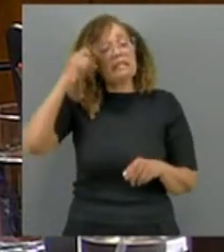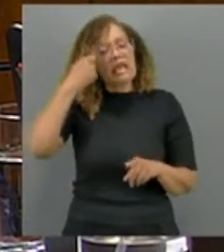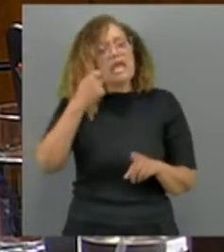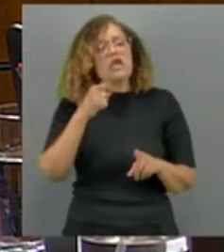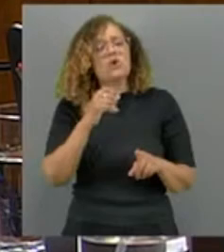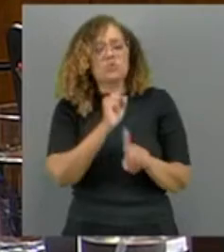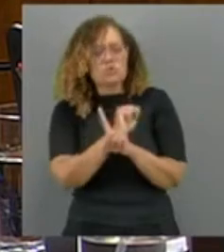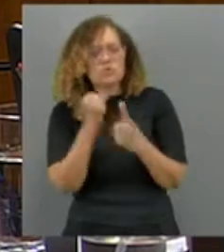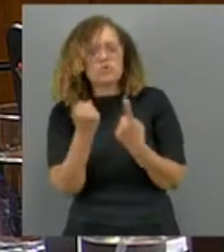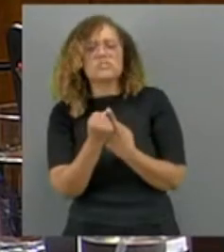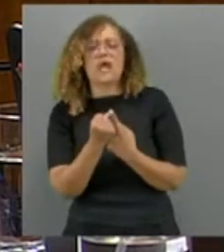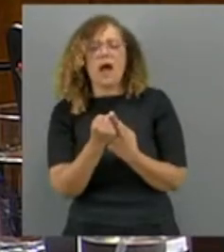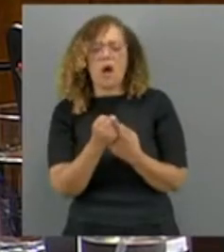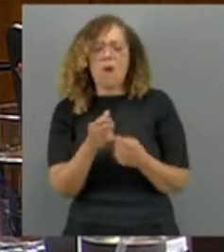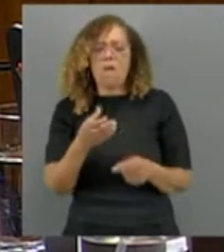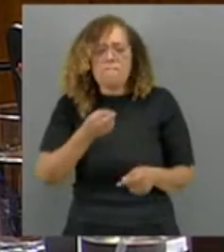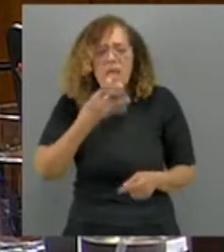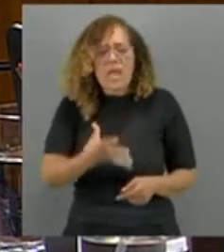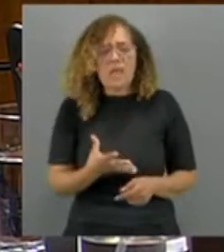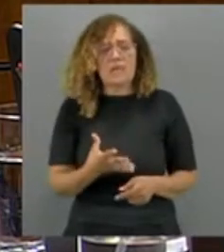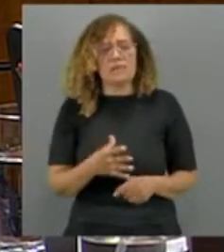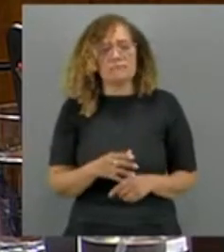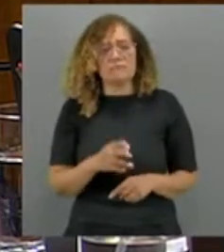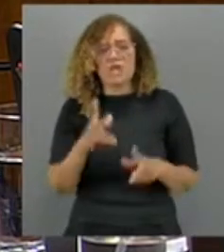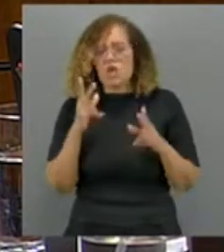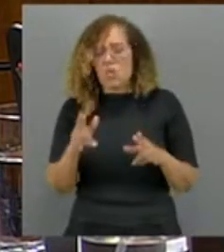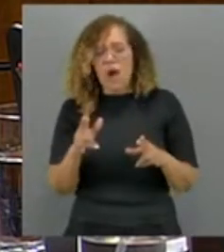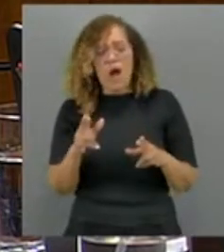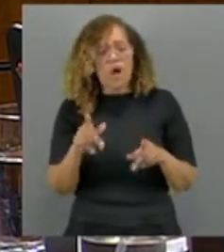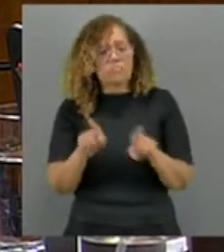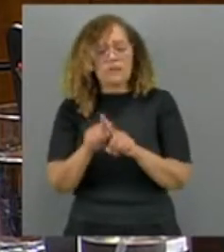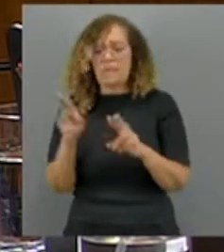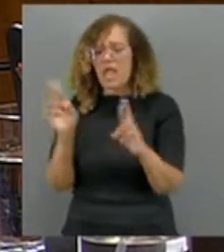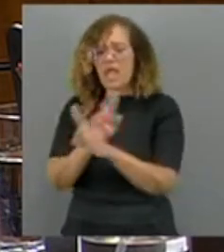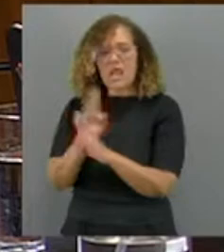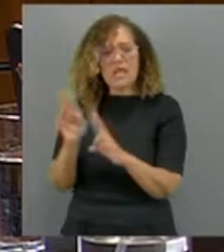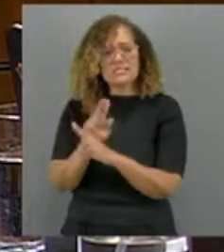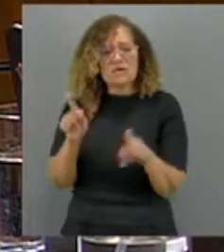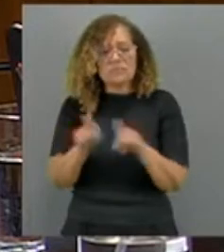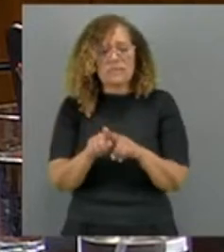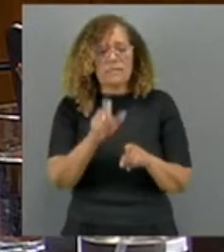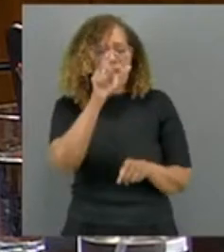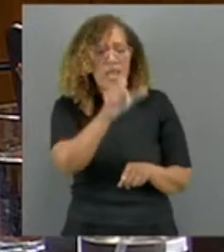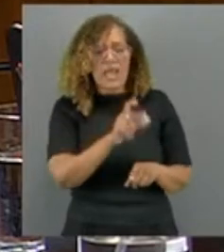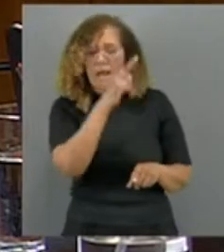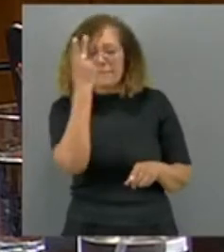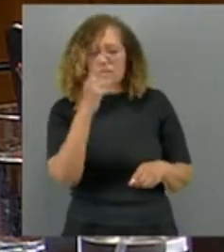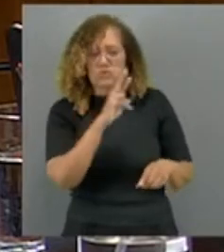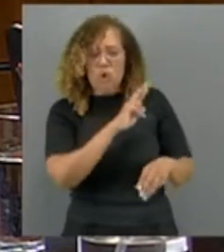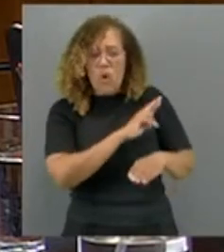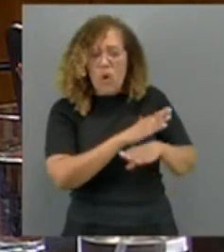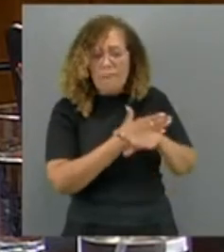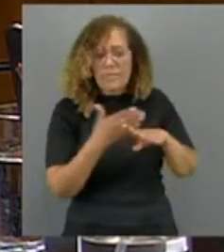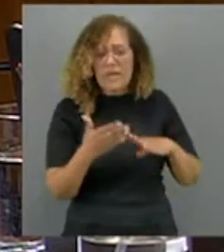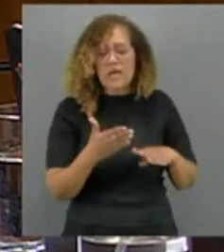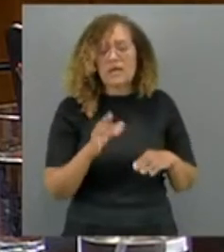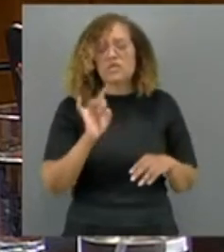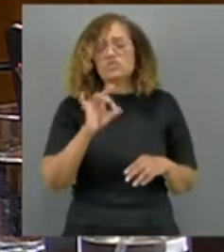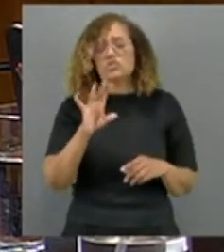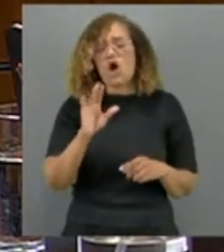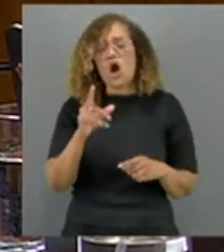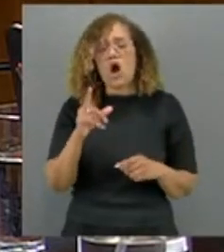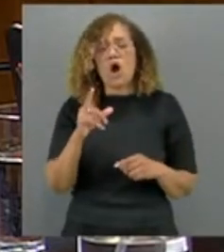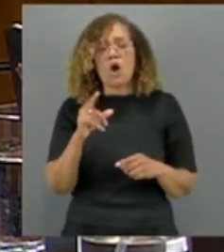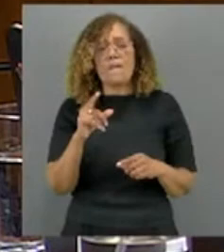A mesma coisa em relação aos brancos. E, inclusive, para concluir, só um dado científico aqui,